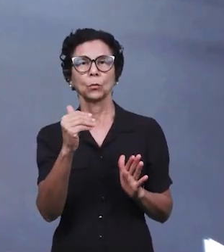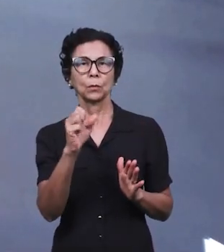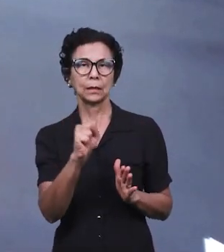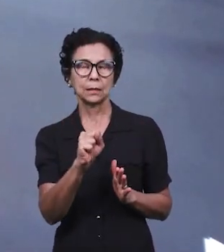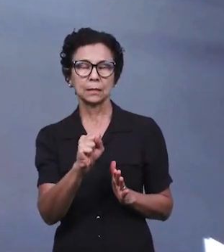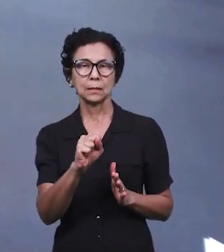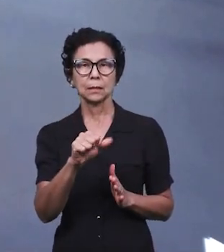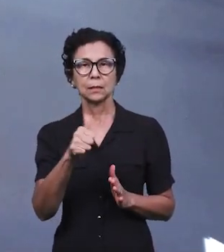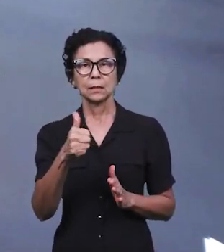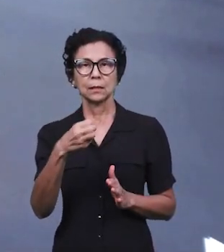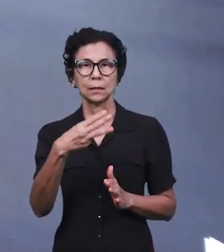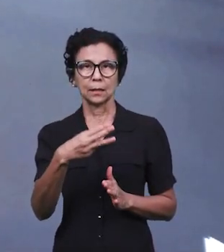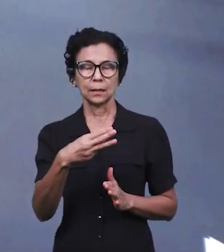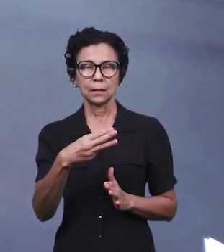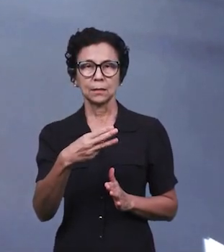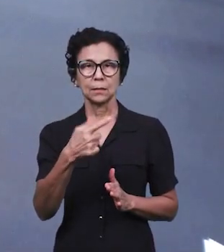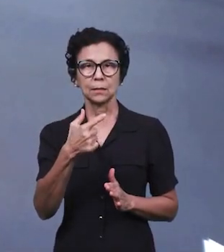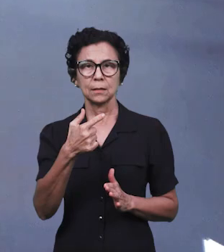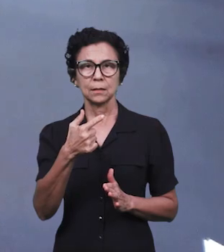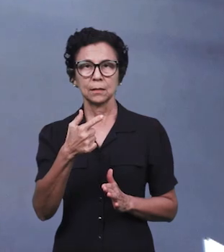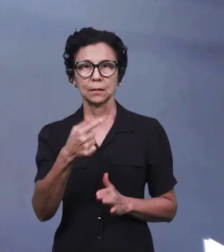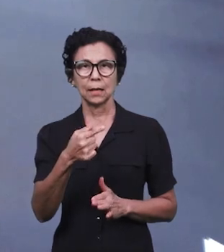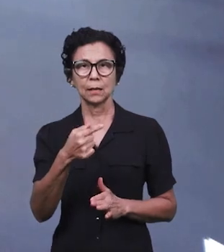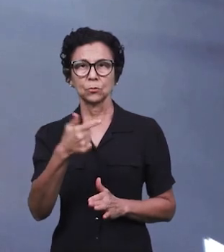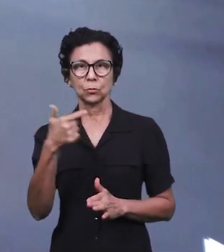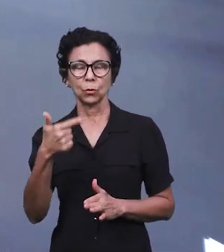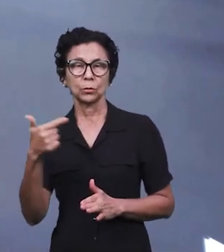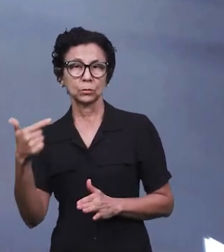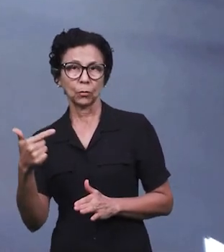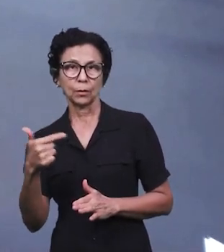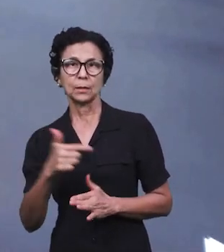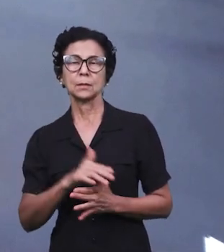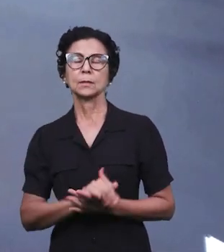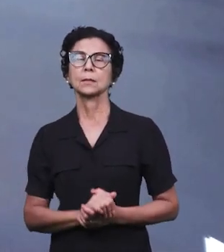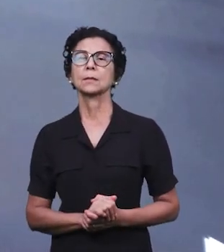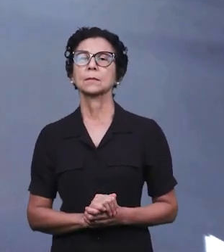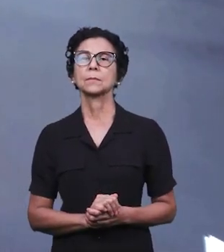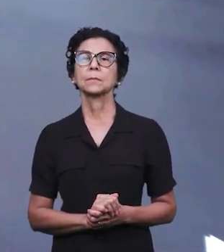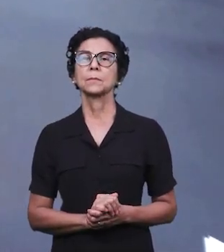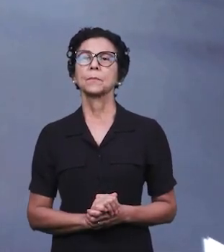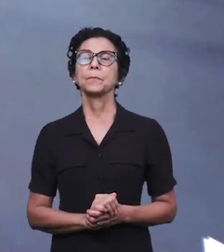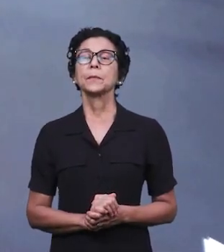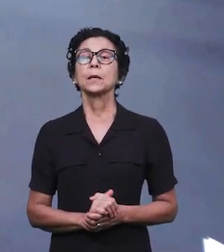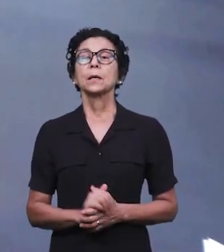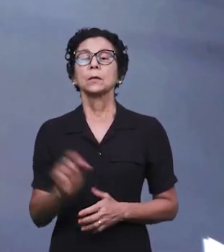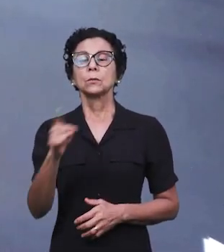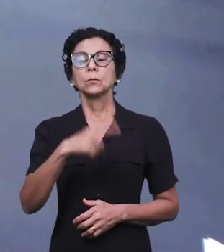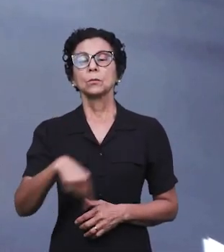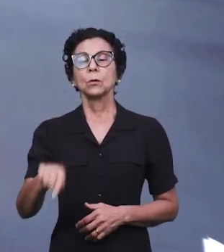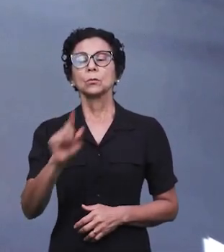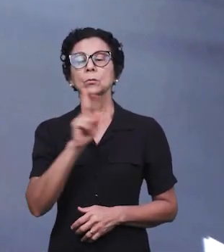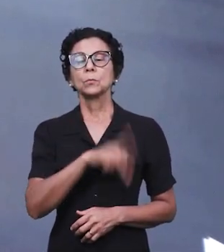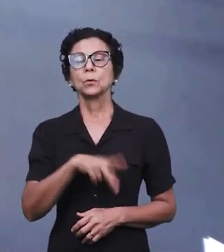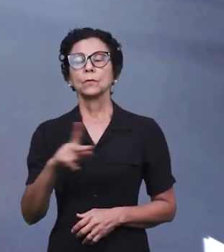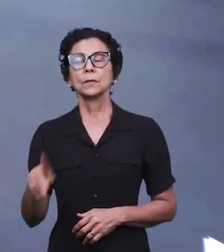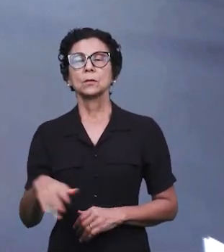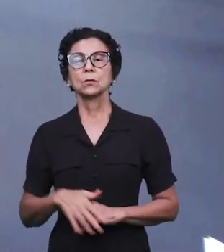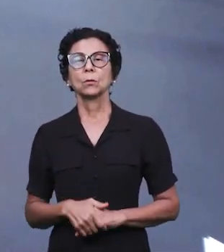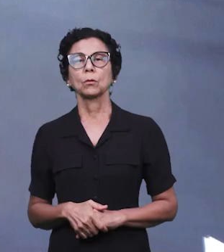13722, de 2018. Ela institui que os professores da rede pública,